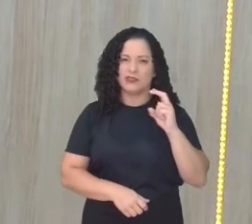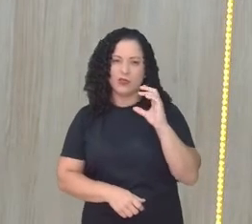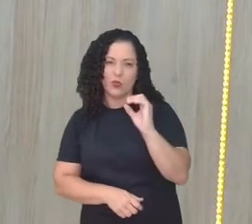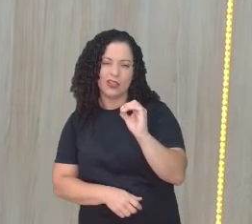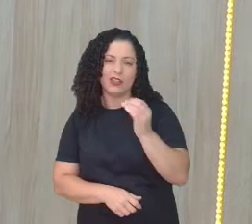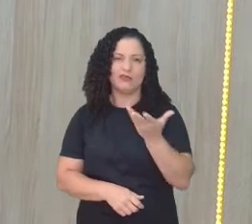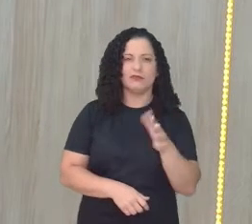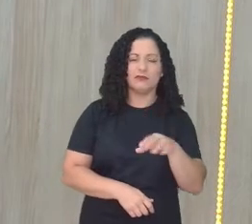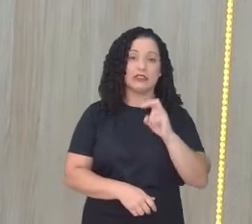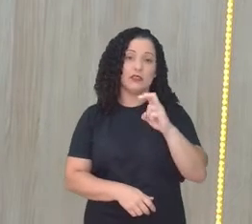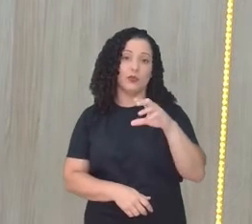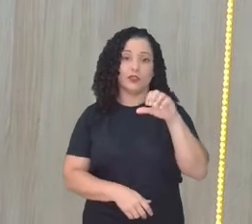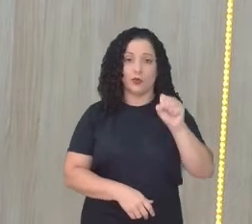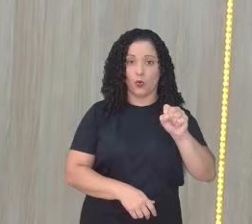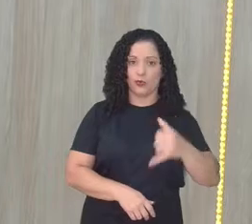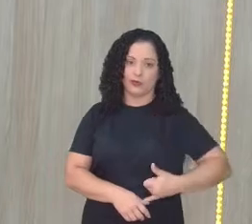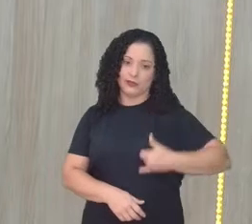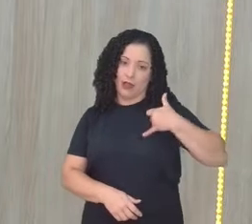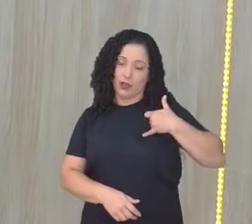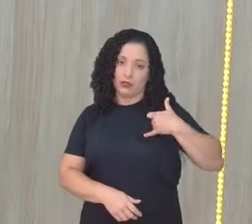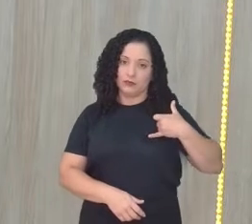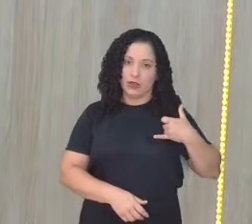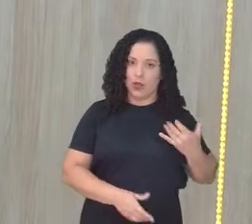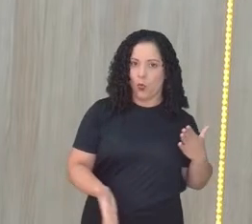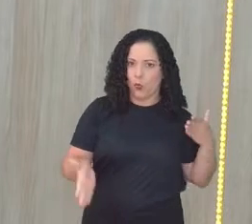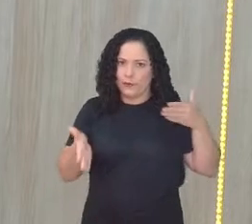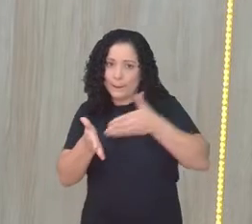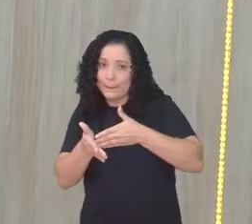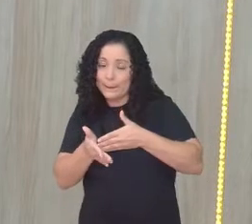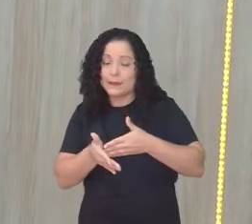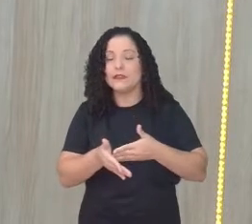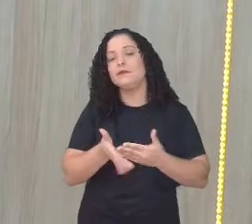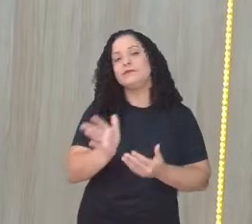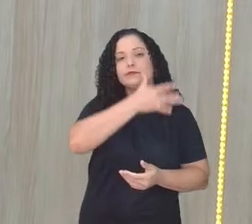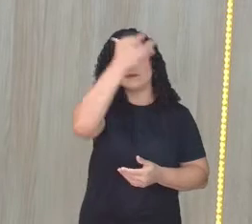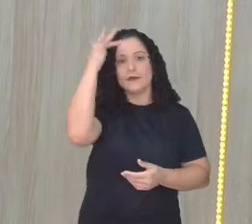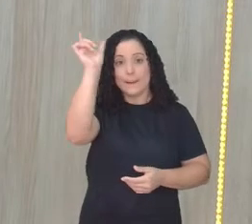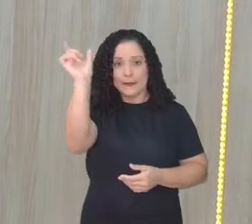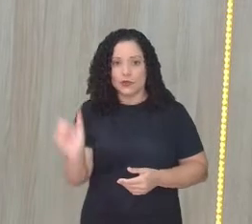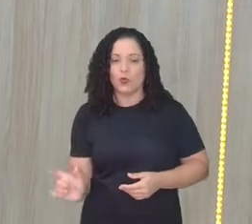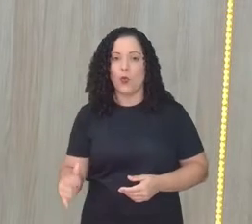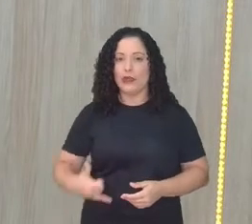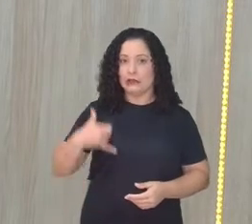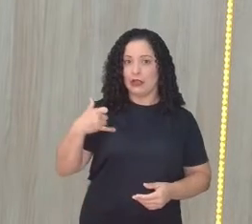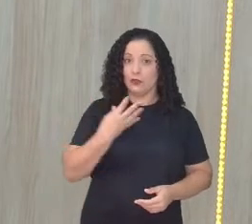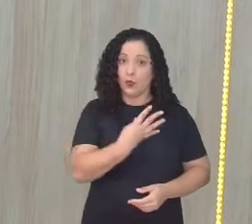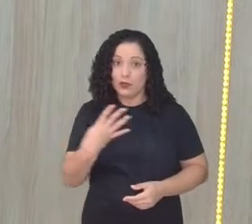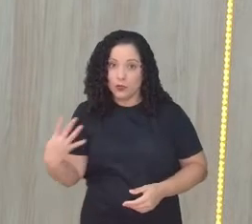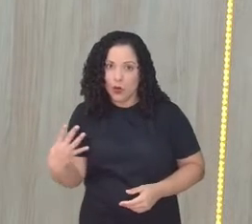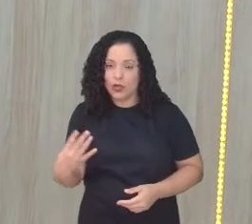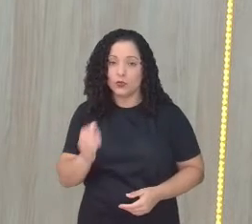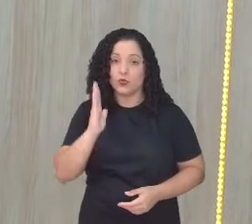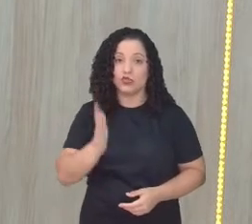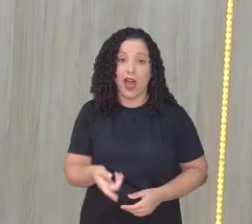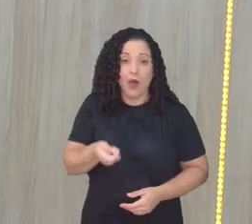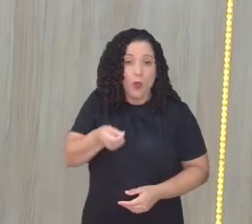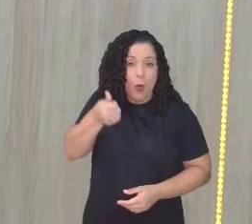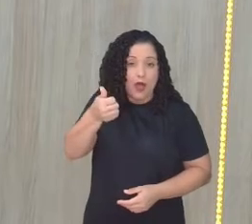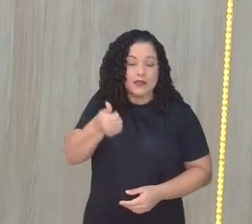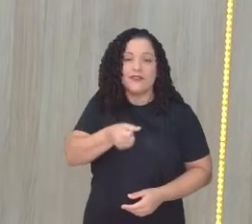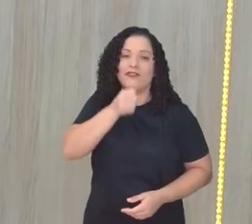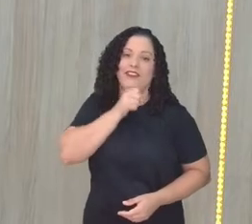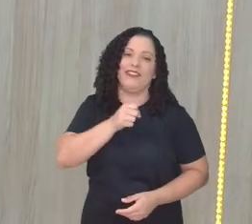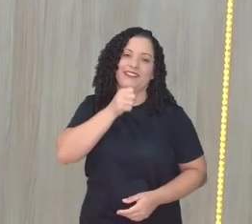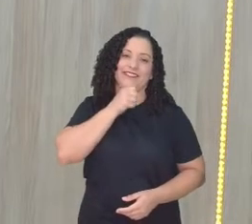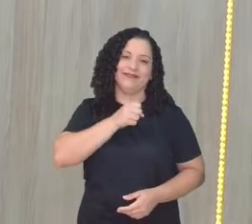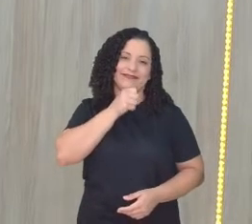50 a 58 anos, digamos assim, uma pessoa, por exemplo, com a minha idade, né, 44 anos, já era considerada